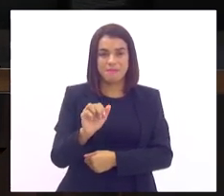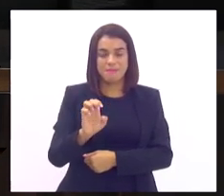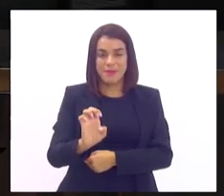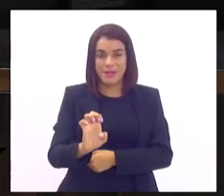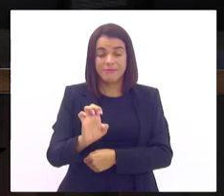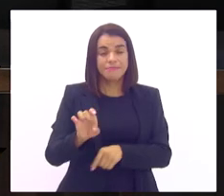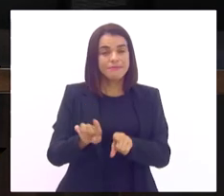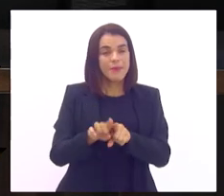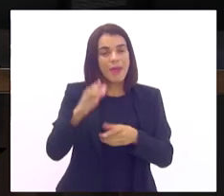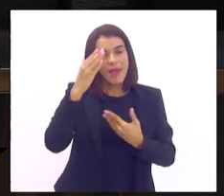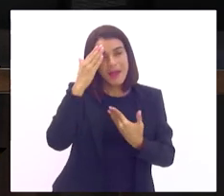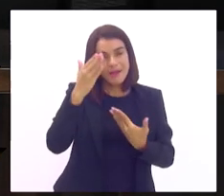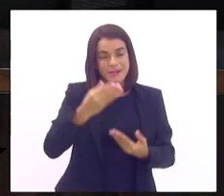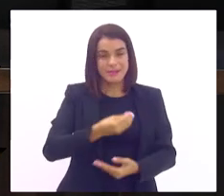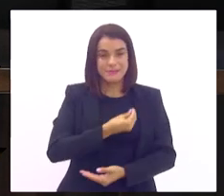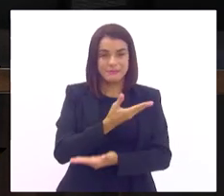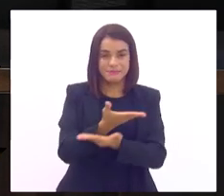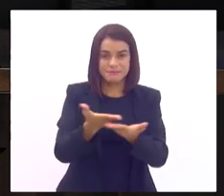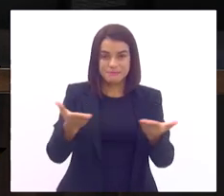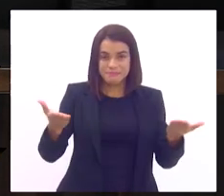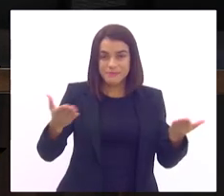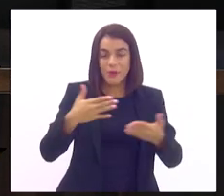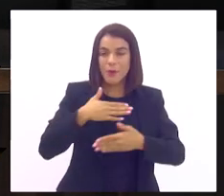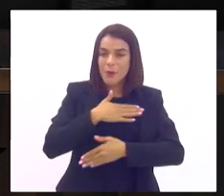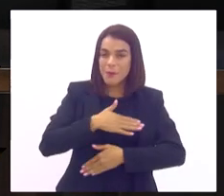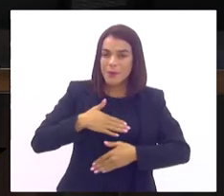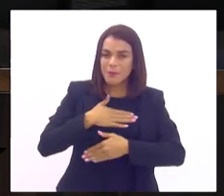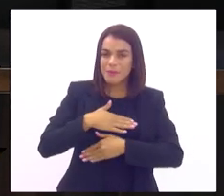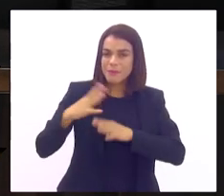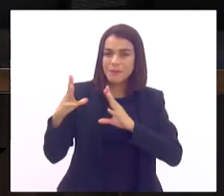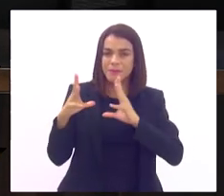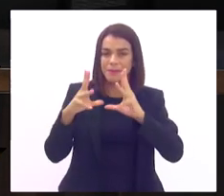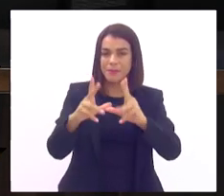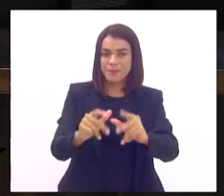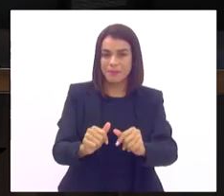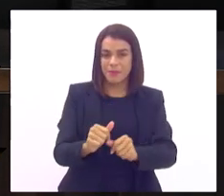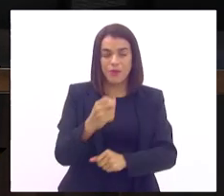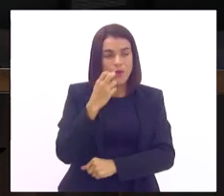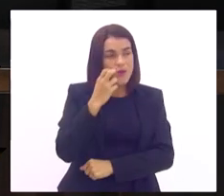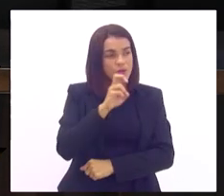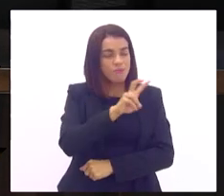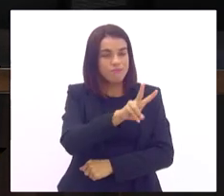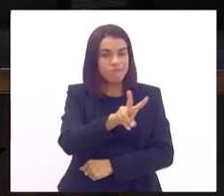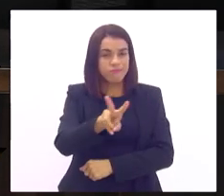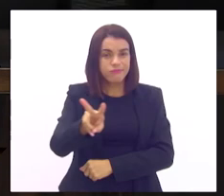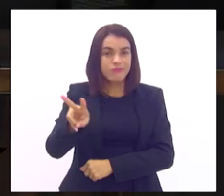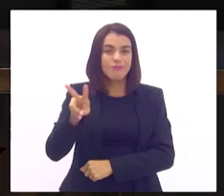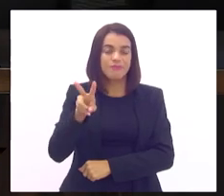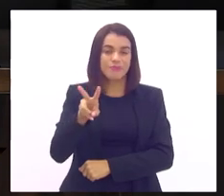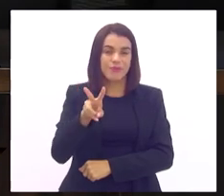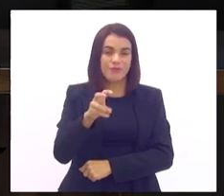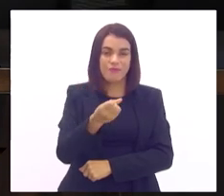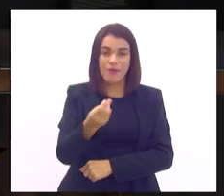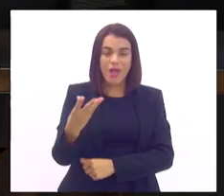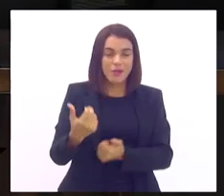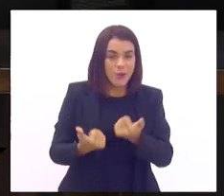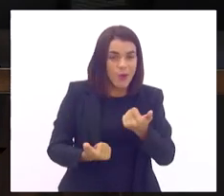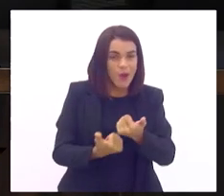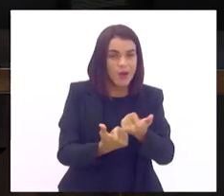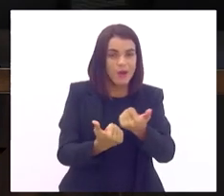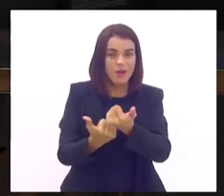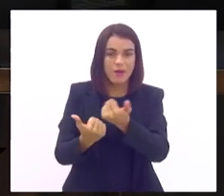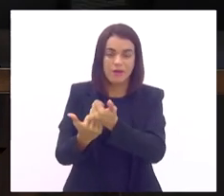e agradecer a presença de todos. Cumprimentar todos aqui, estou vendo vários colaboradores também aqui da Junta Comercial,